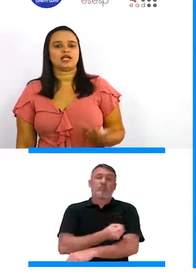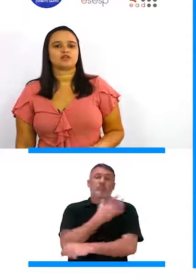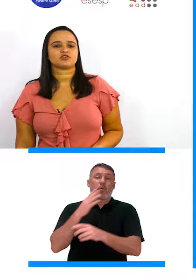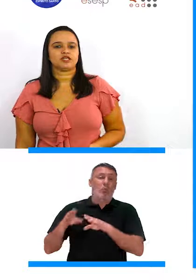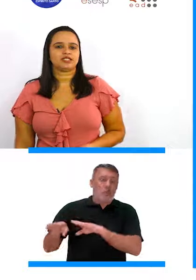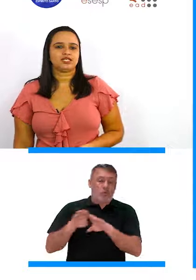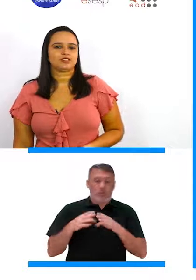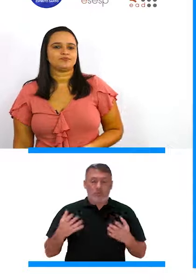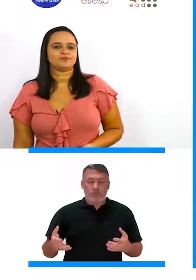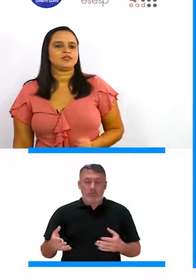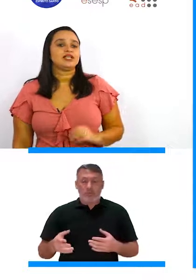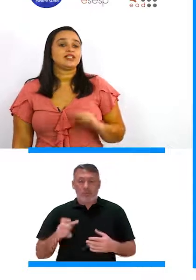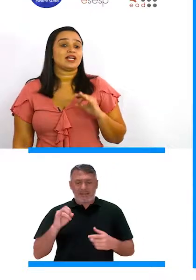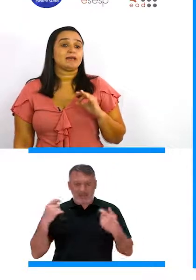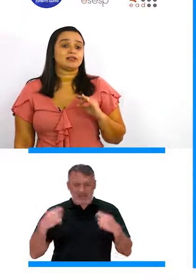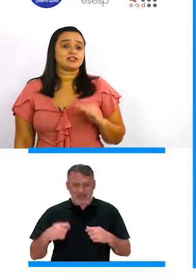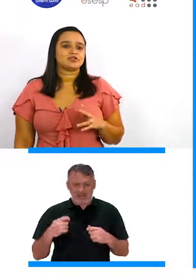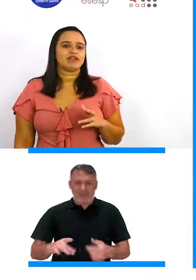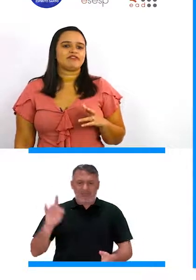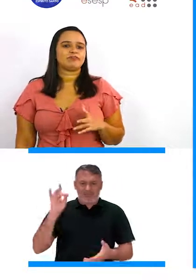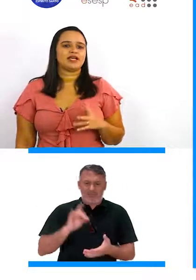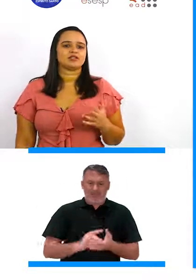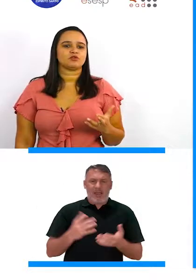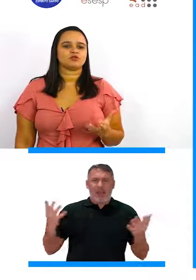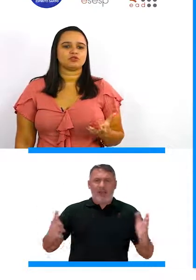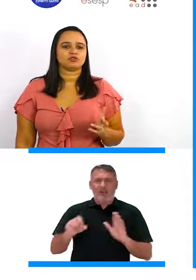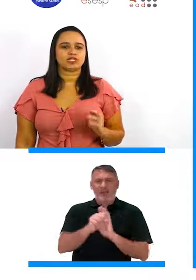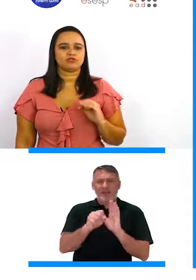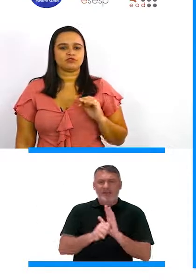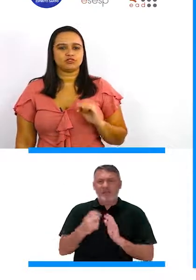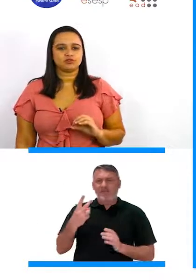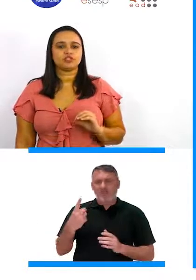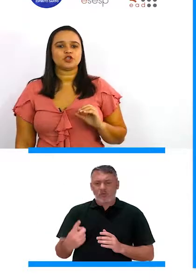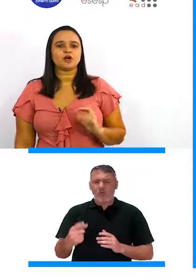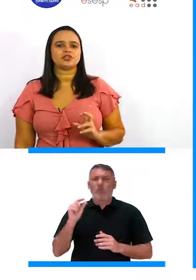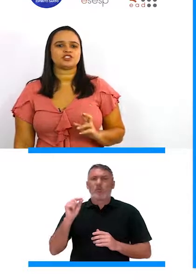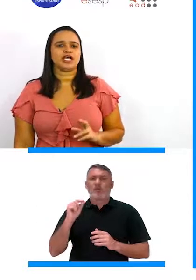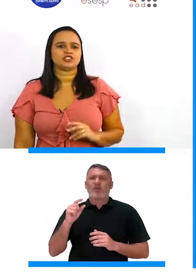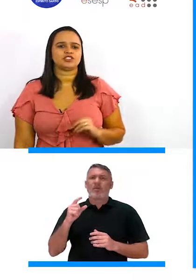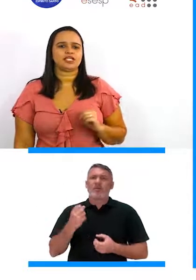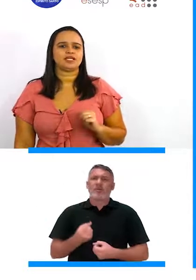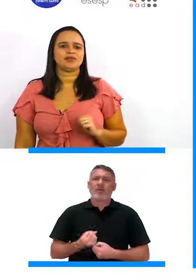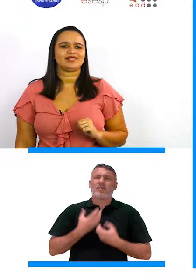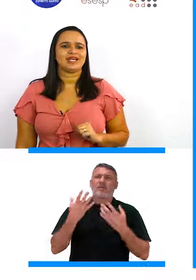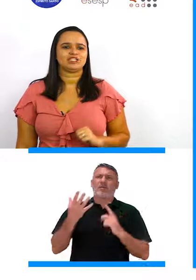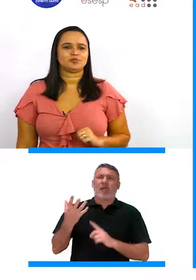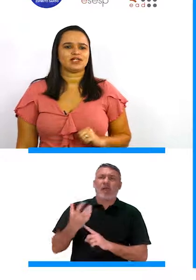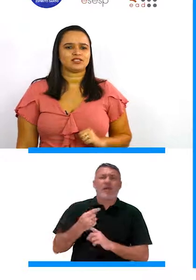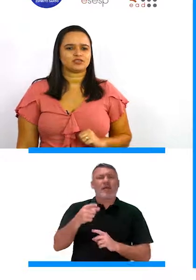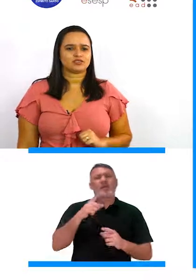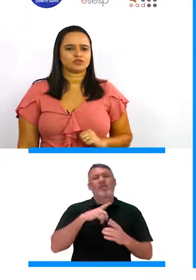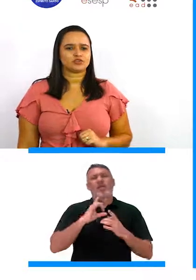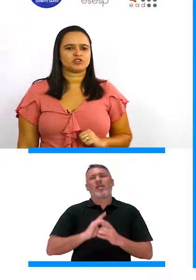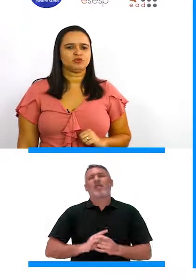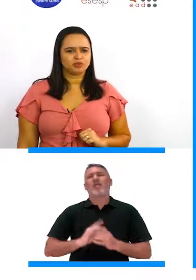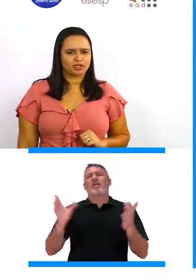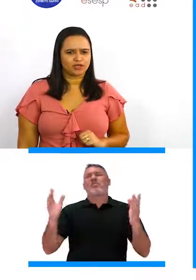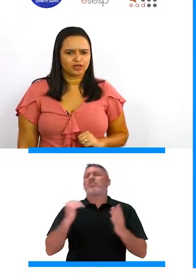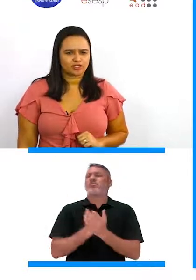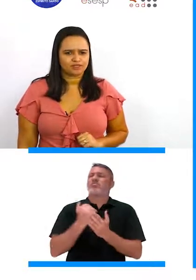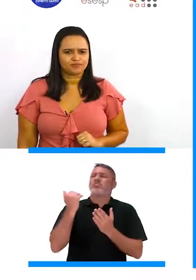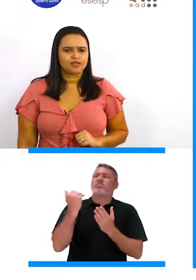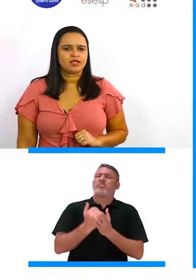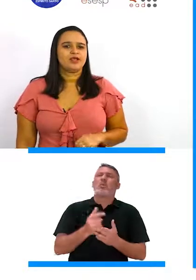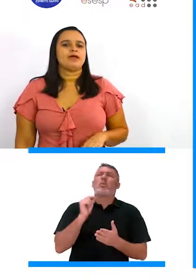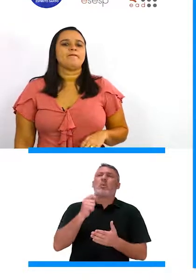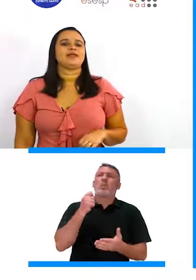alto grau de escolaridade. Será preciso reafirmar a essa altura do século XXI que obras de arte têm liberdade para transgressões muito